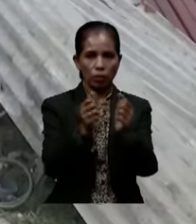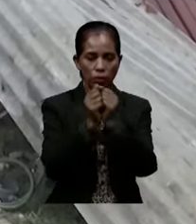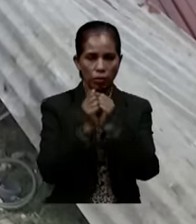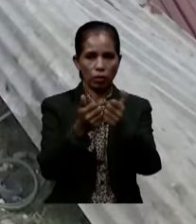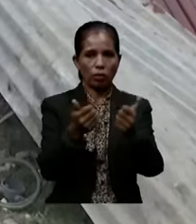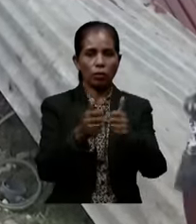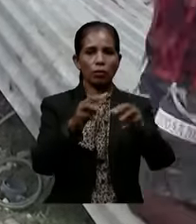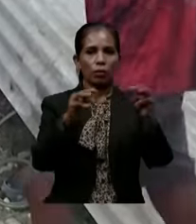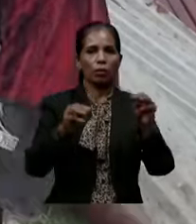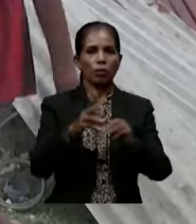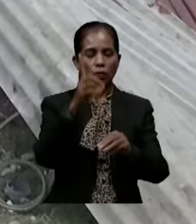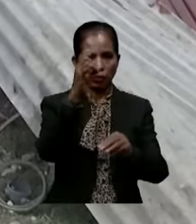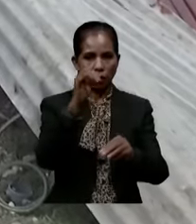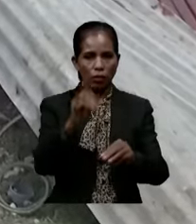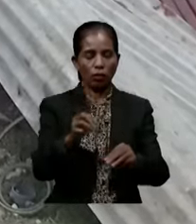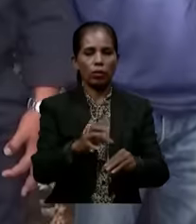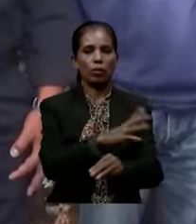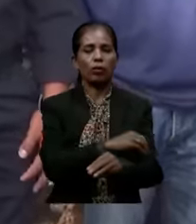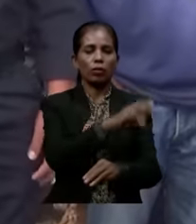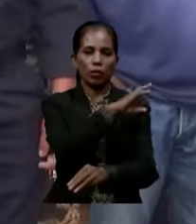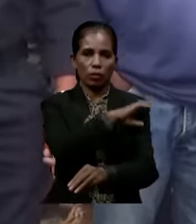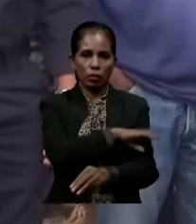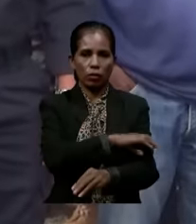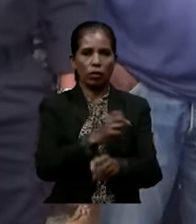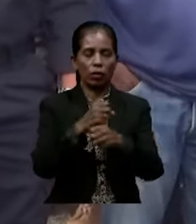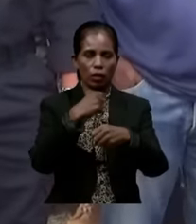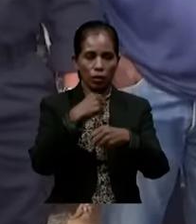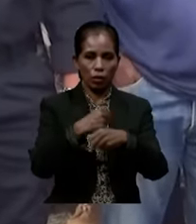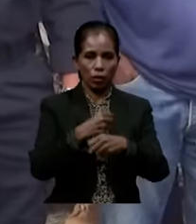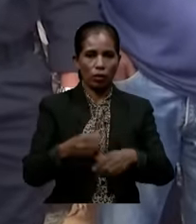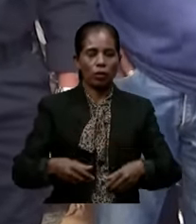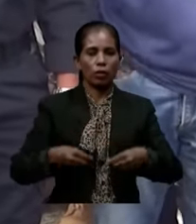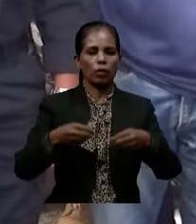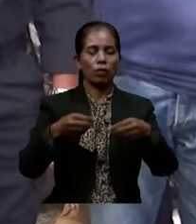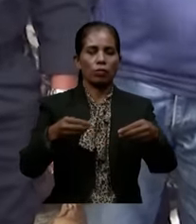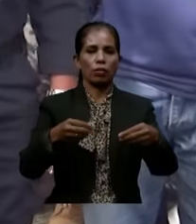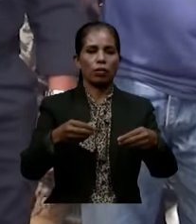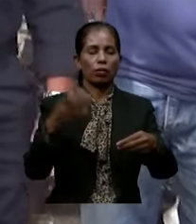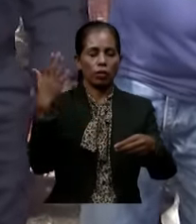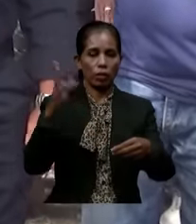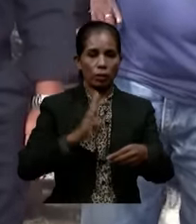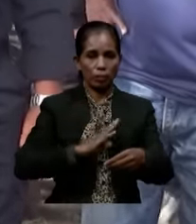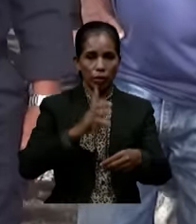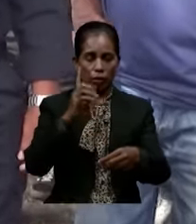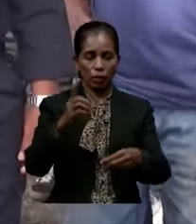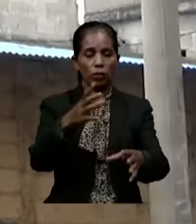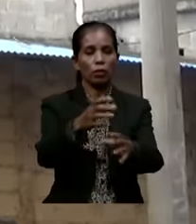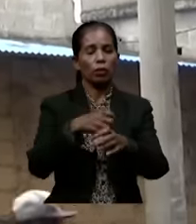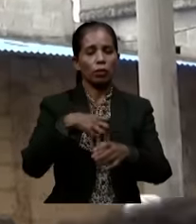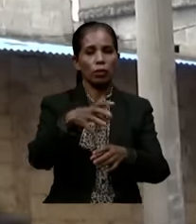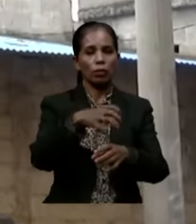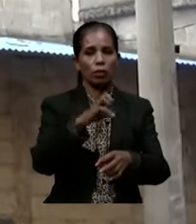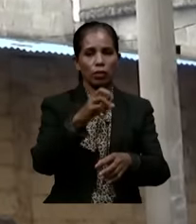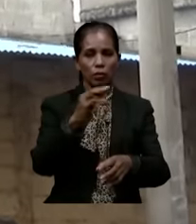autoridade do município de Lili com presença de segurança nian halau mos despejo e a área Bidau Santana com o sobo mos